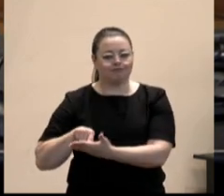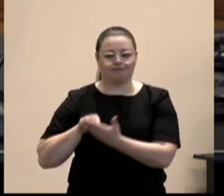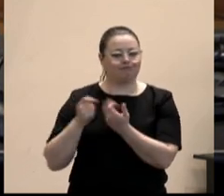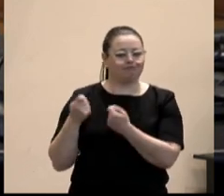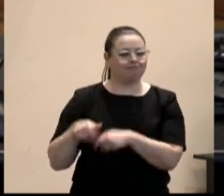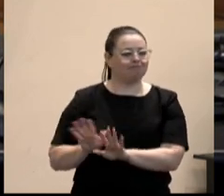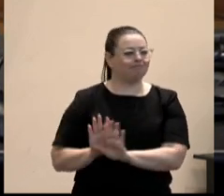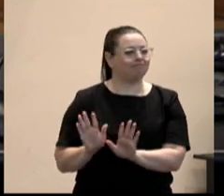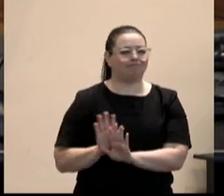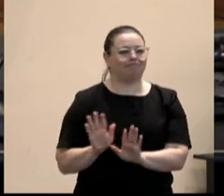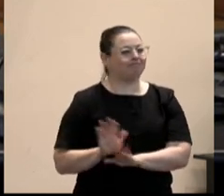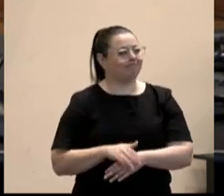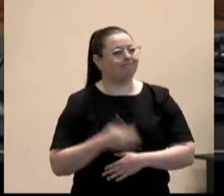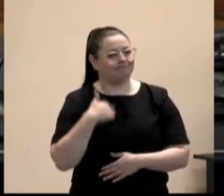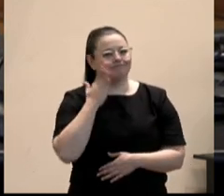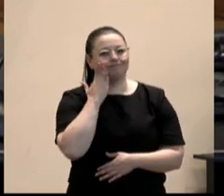meu...